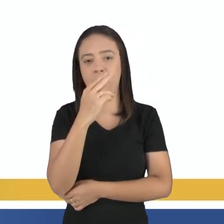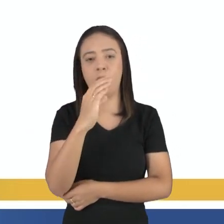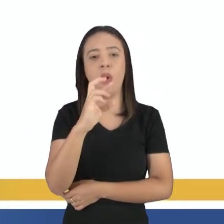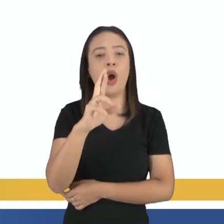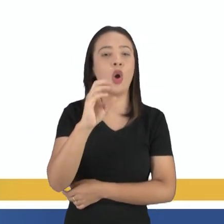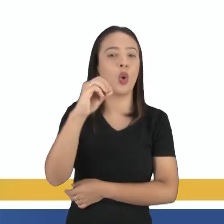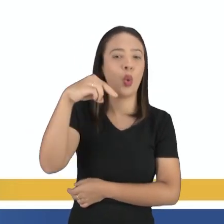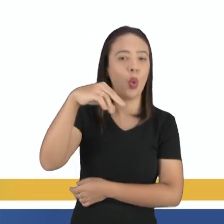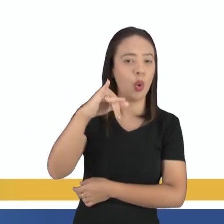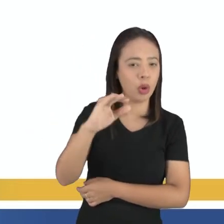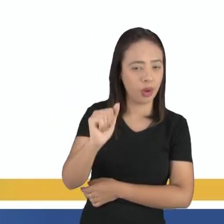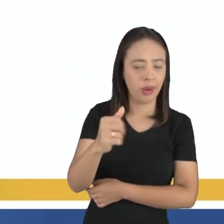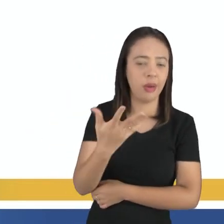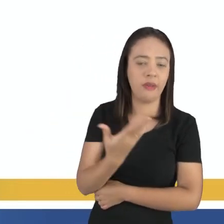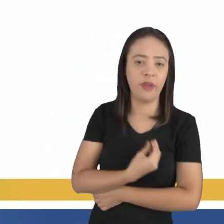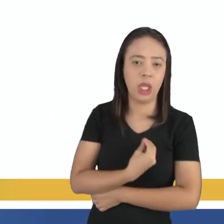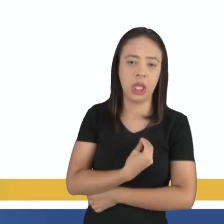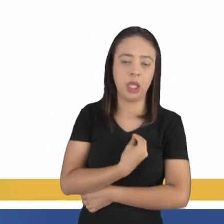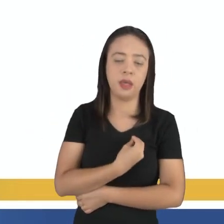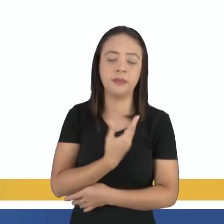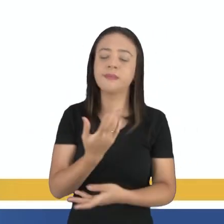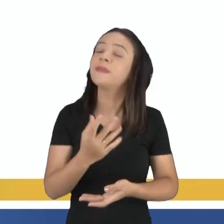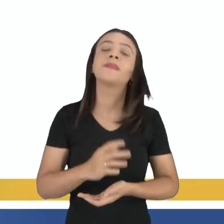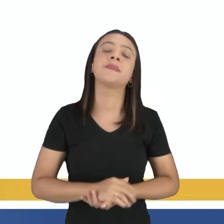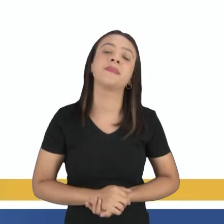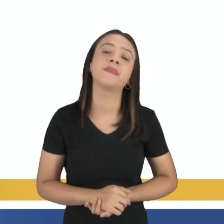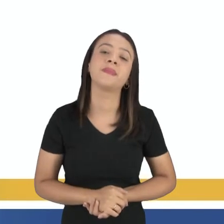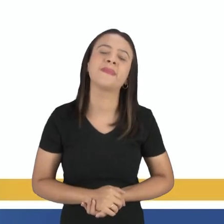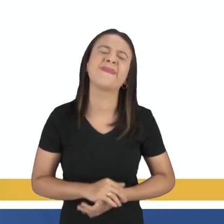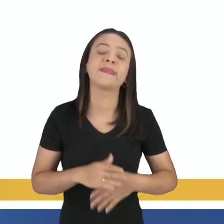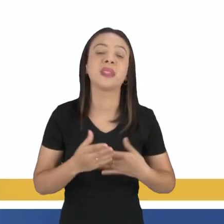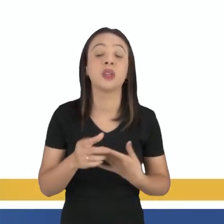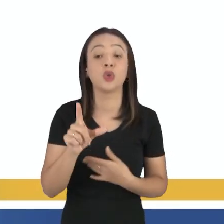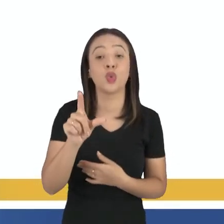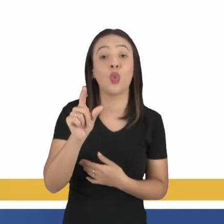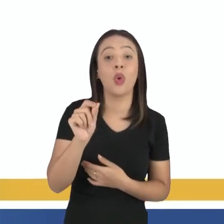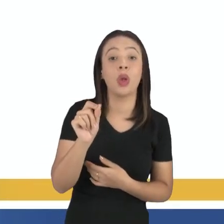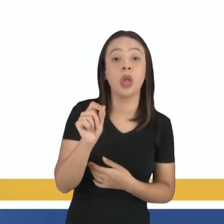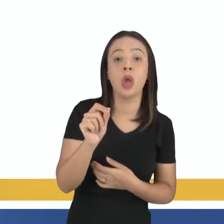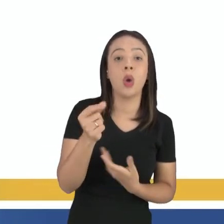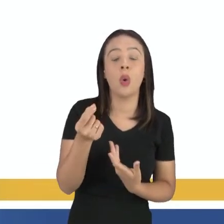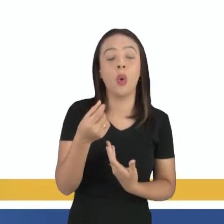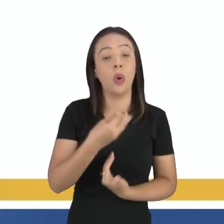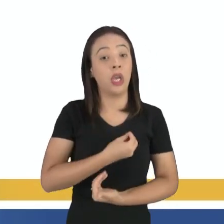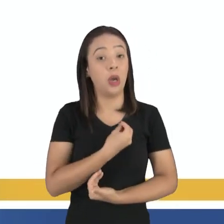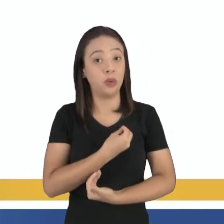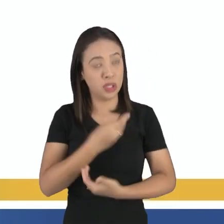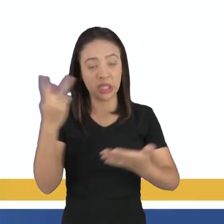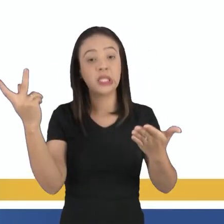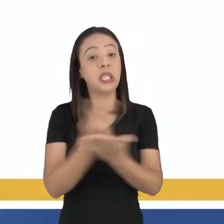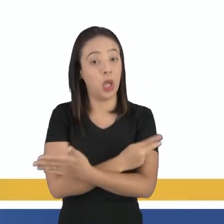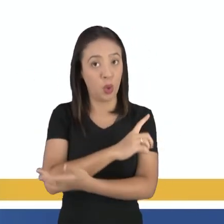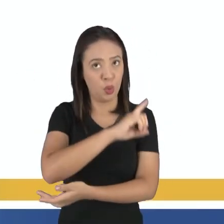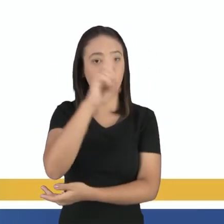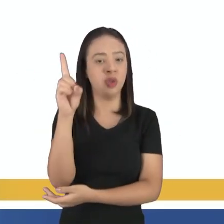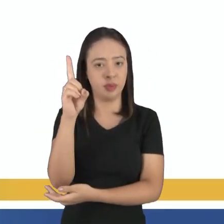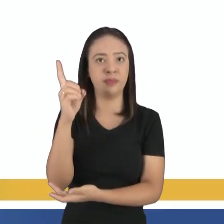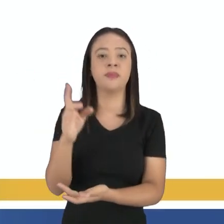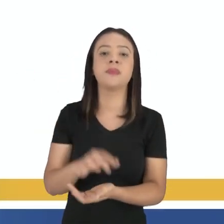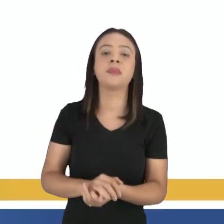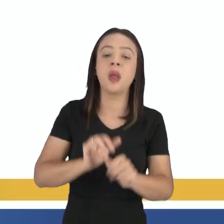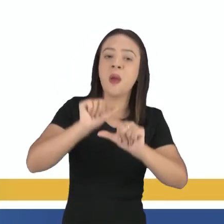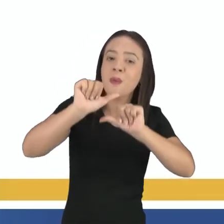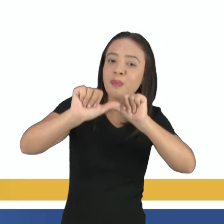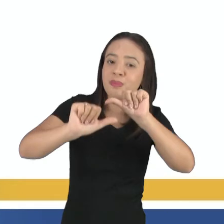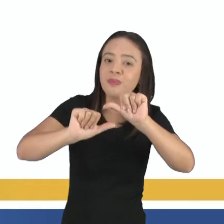dia a dia, certo? Pegou ali uma cena do que ele viu naquele dia, né, e